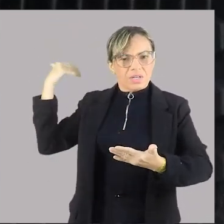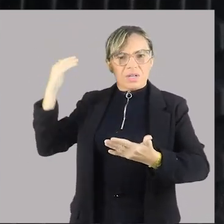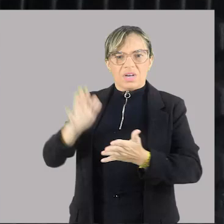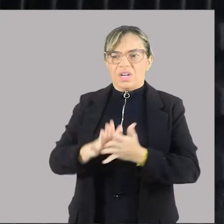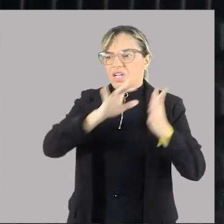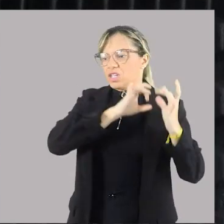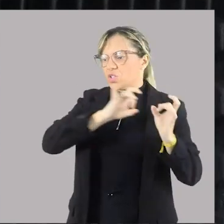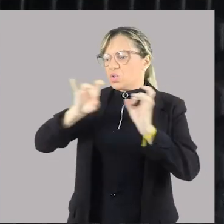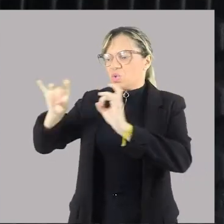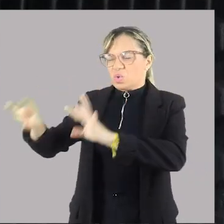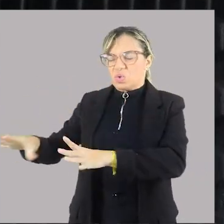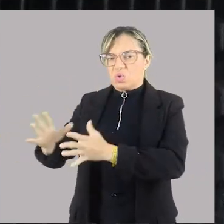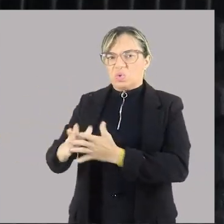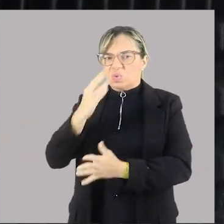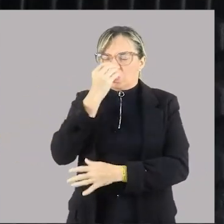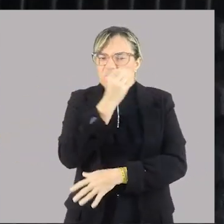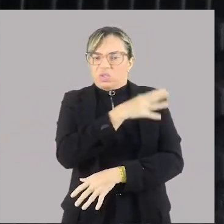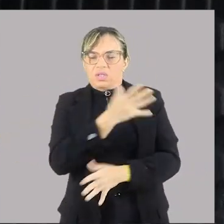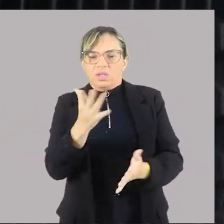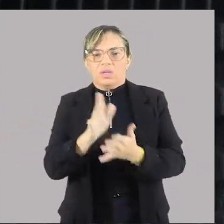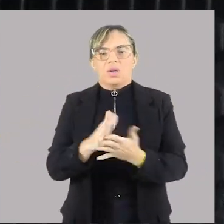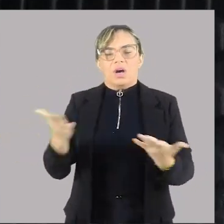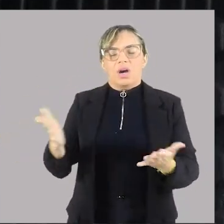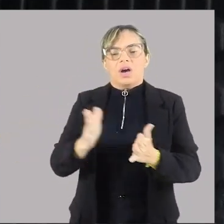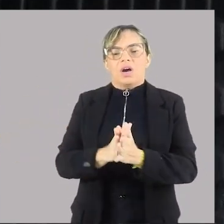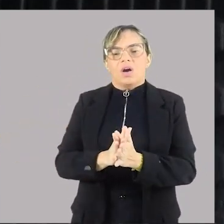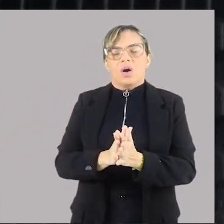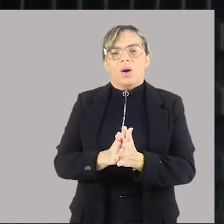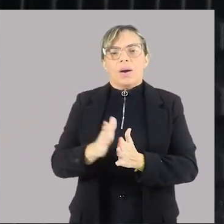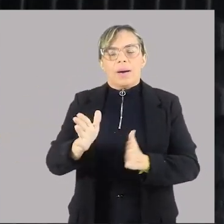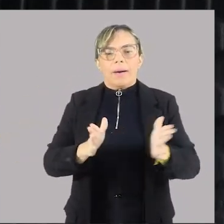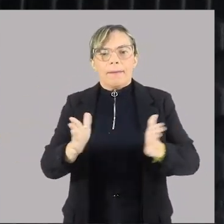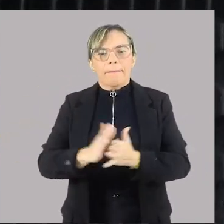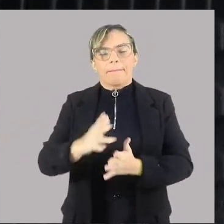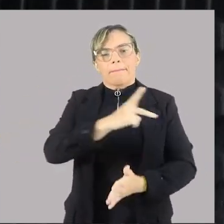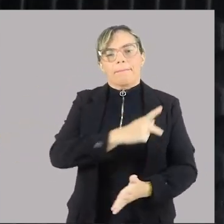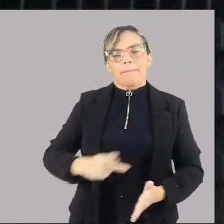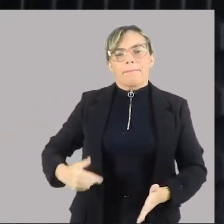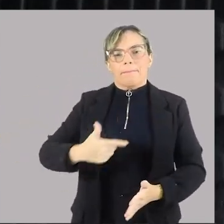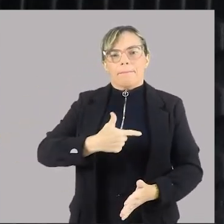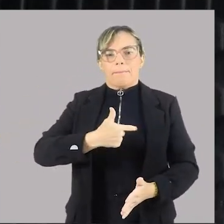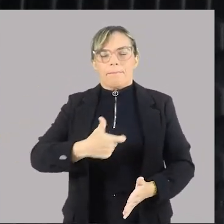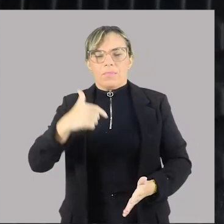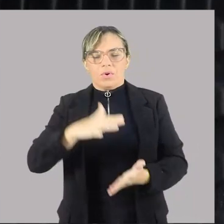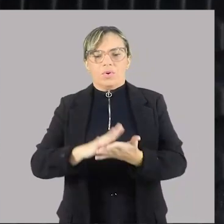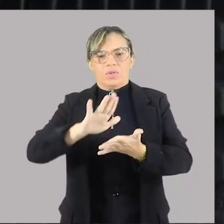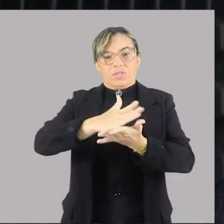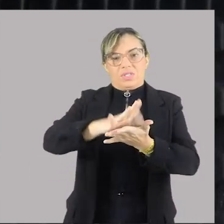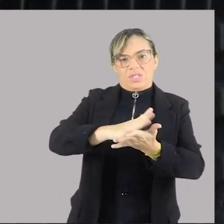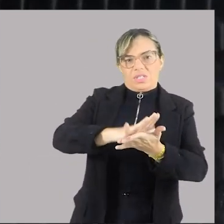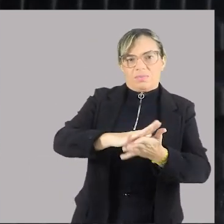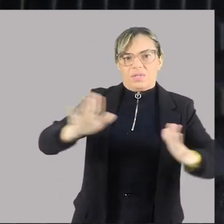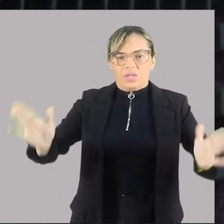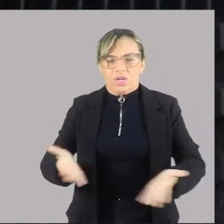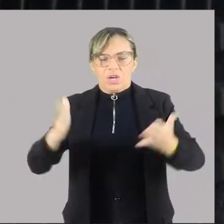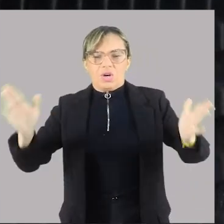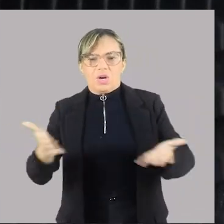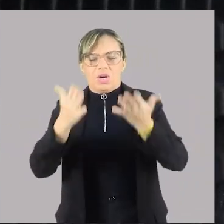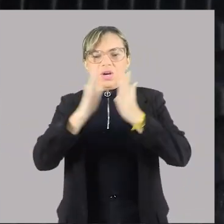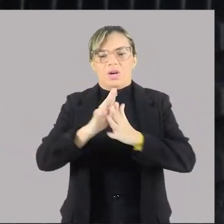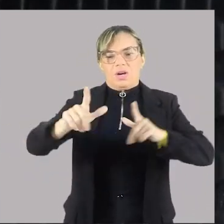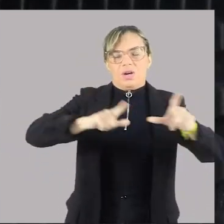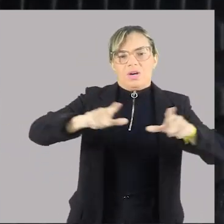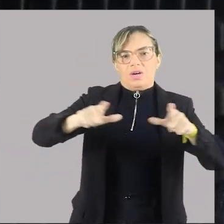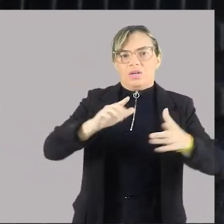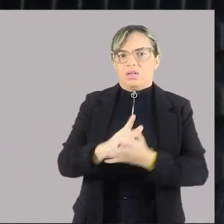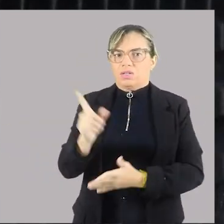marginalizado. Vargas usa o samba, lógico, o samba que exalta o trabalhismo, não que exalta